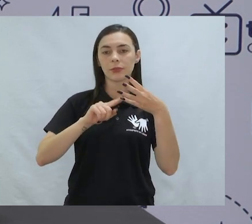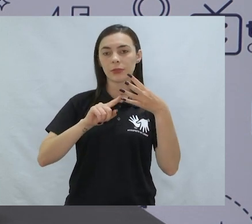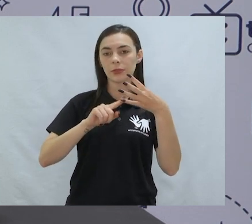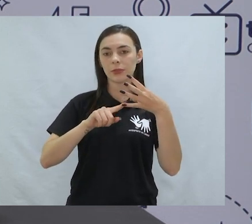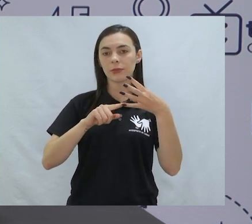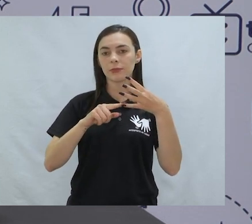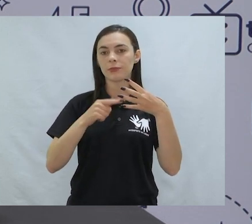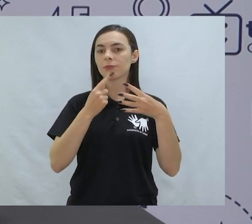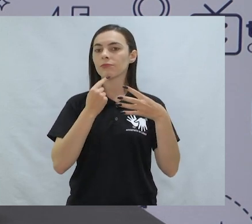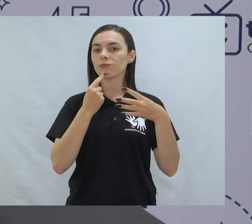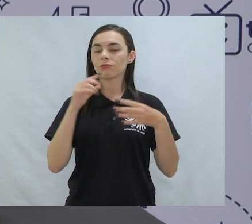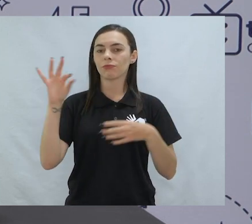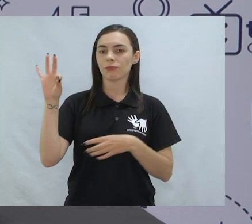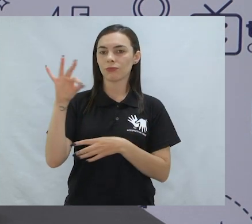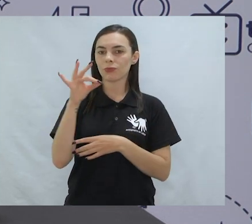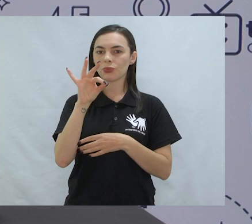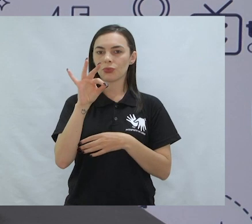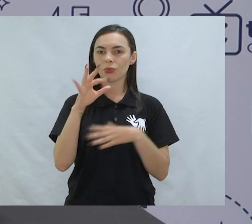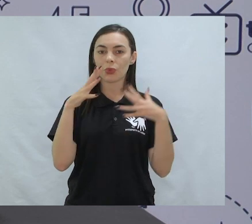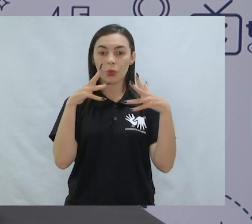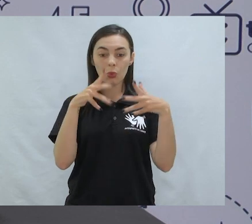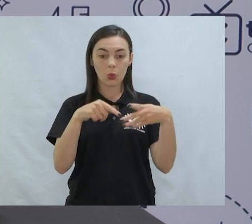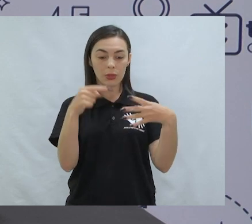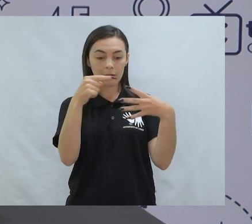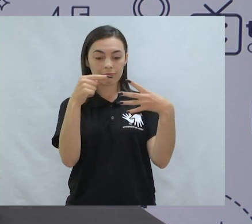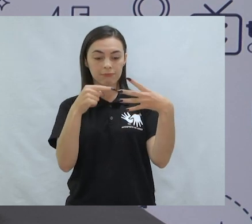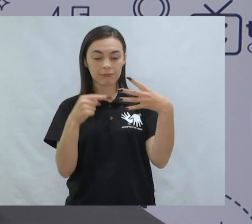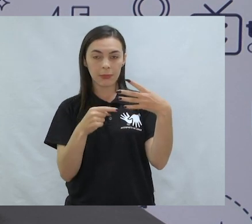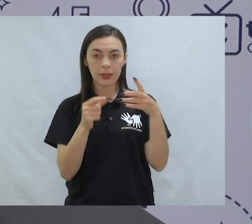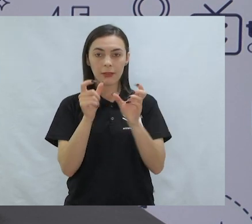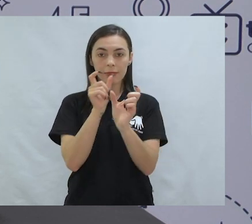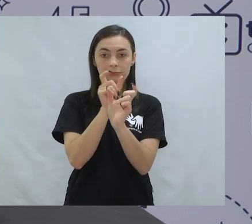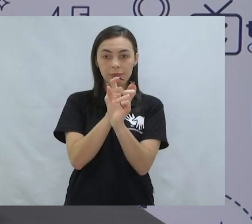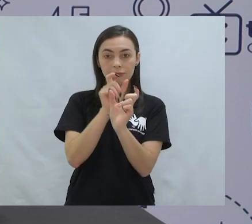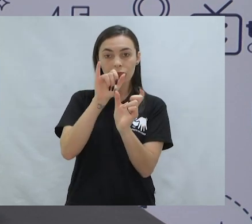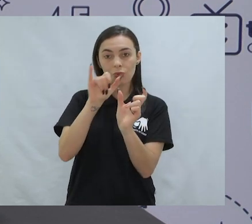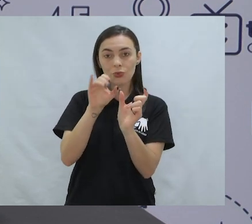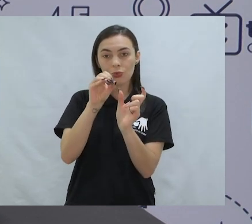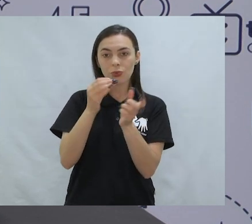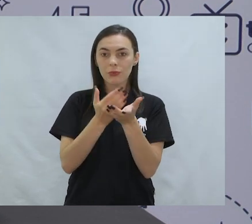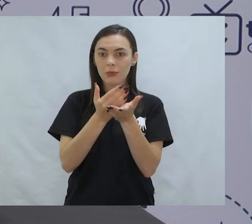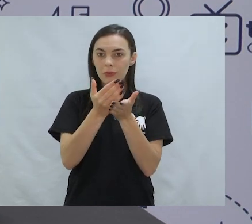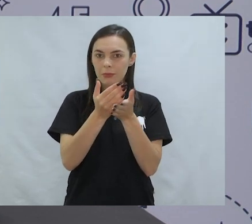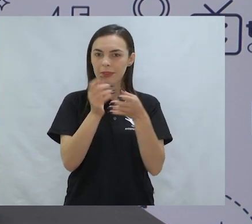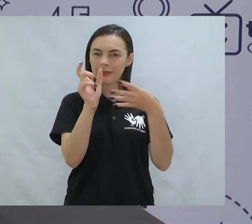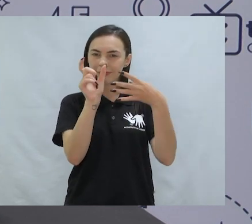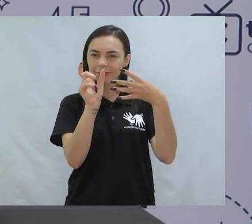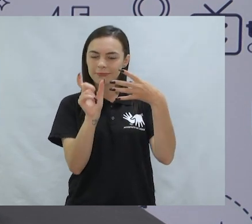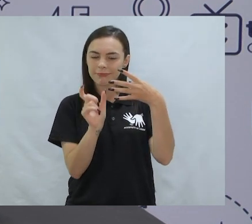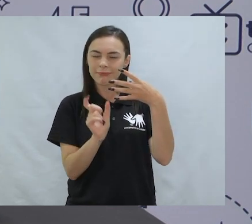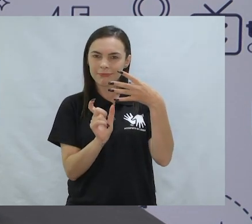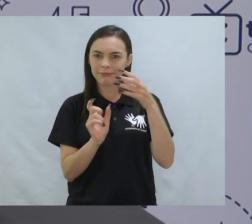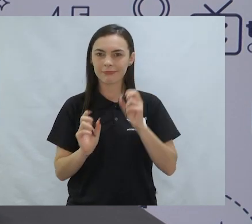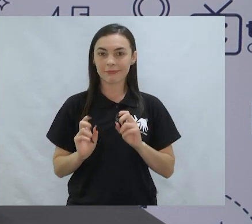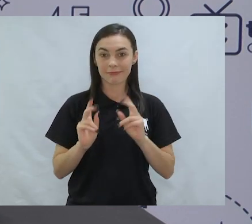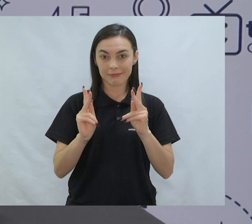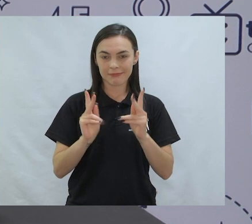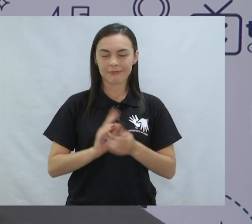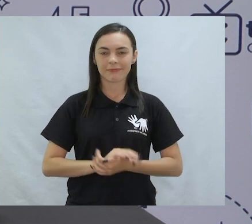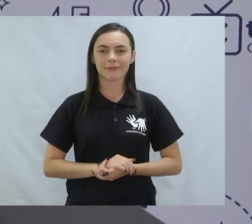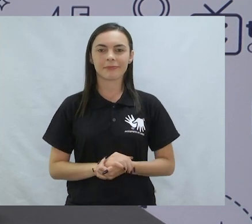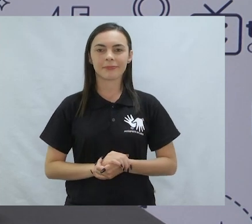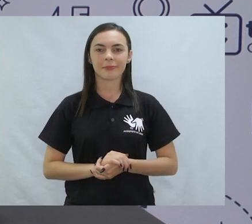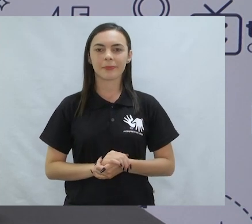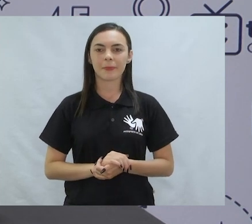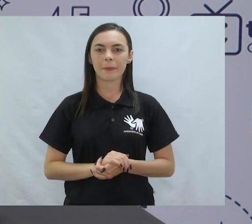e Joaninha. Todas iniciam com a mesma sílaba, jo. E foram as palavras que nós já